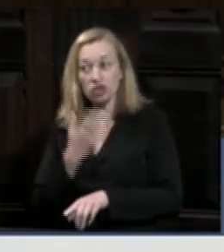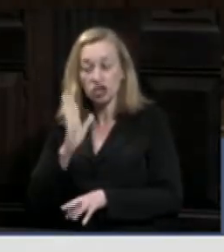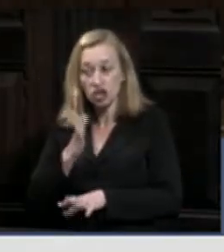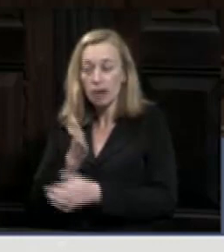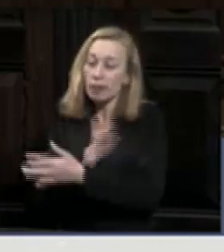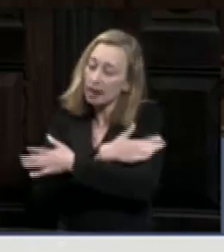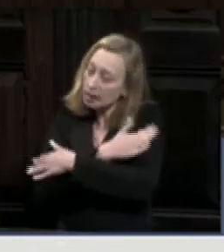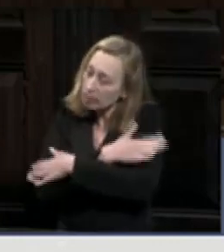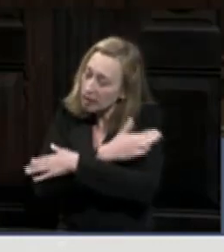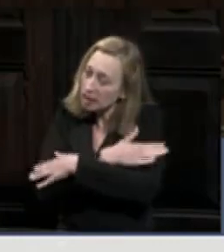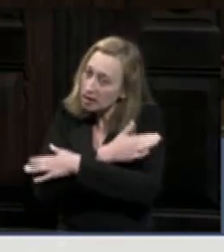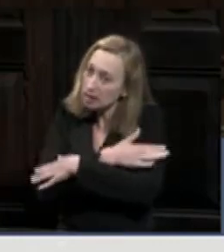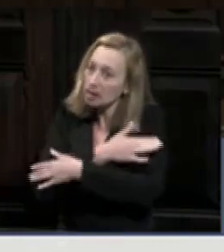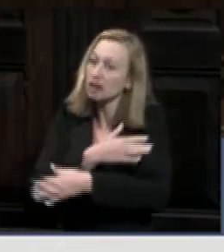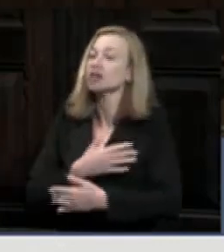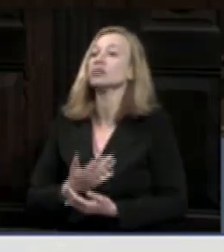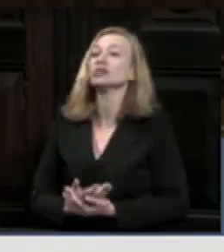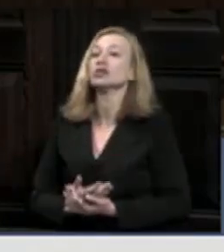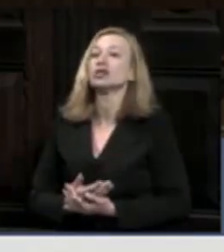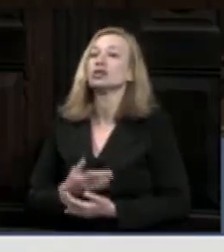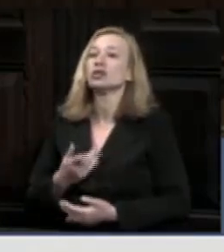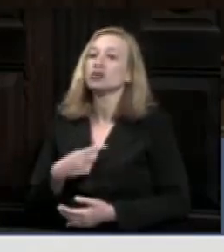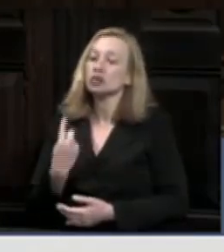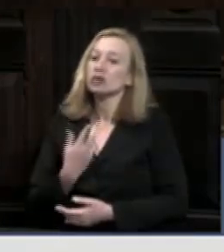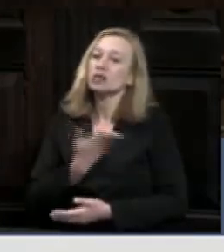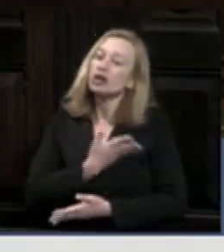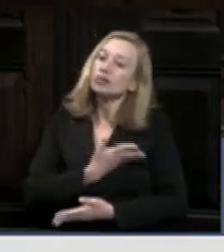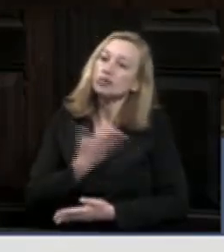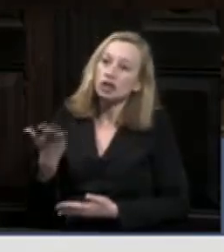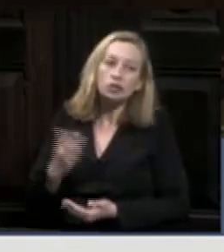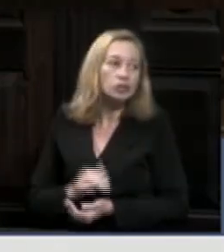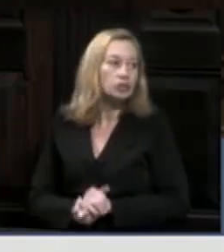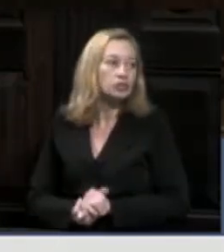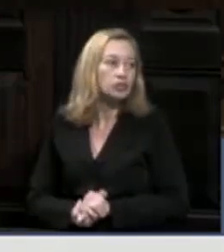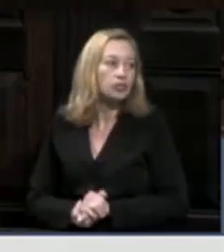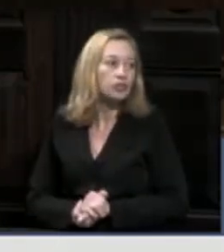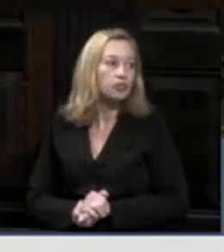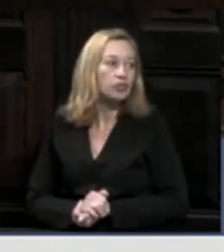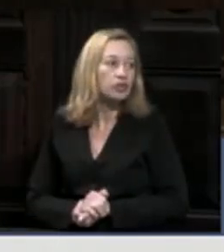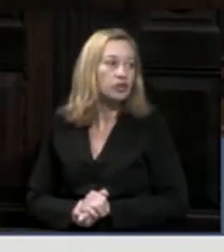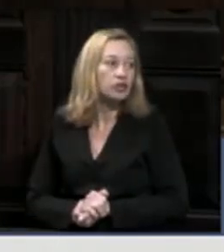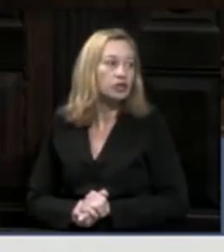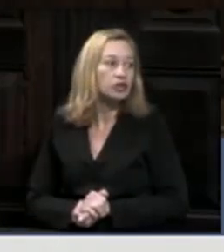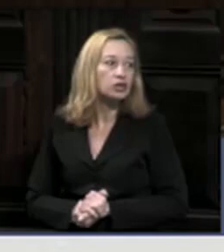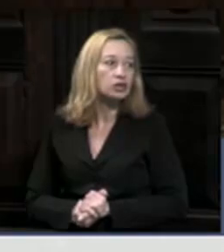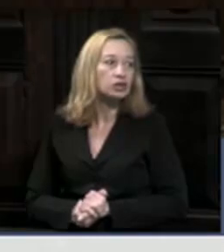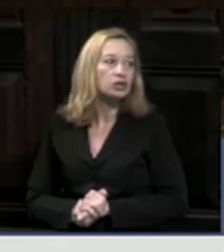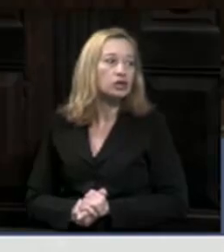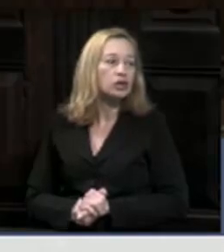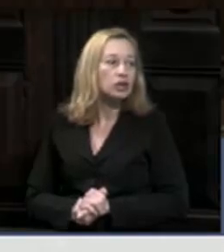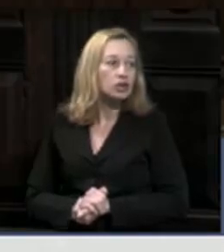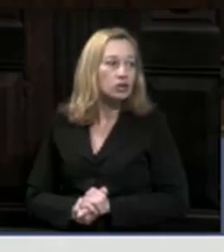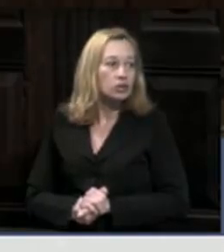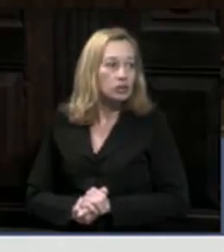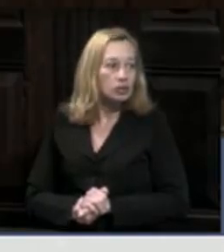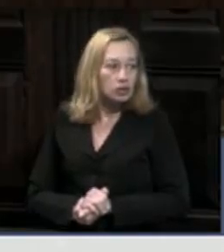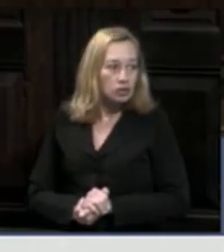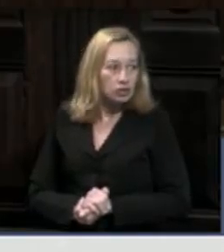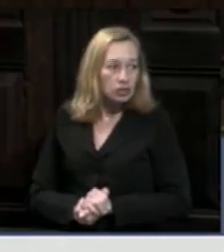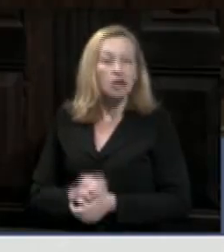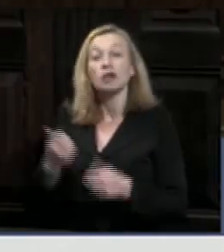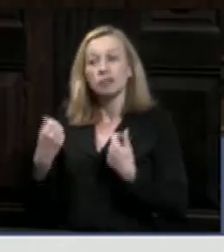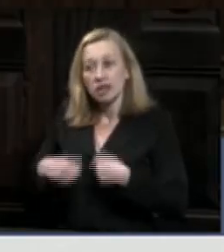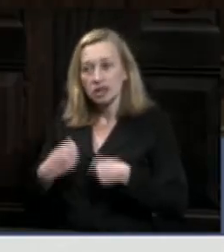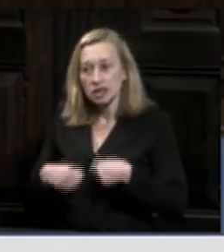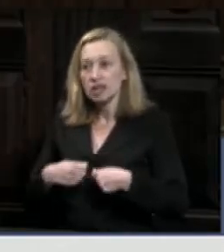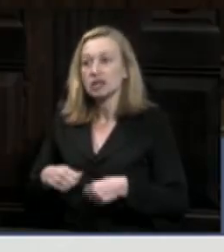mas como nesse momento o parlamento estava vazio, e estava vazio nesse dia também, quem aqui estava se solidarizou. Então é preciso